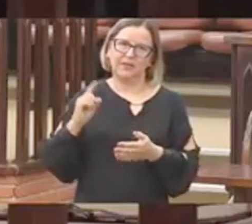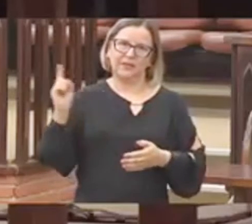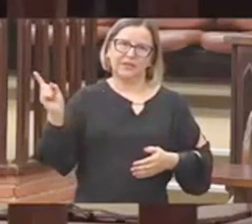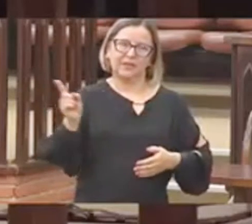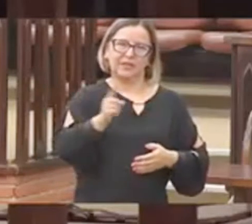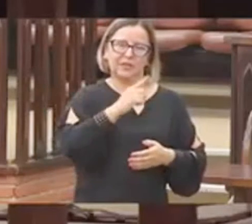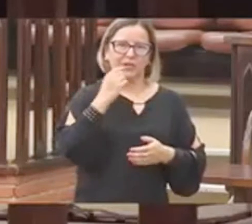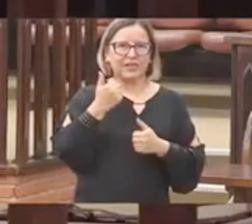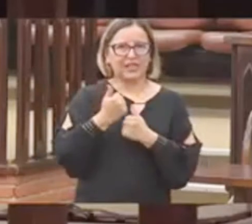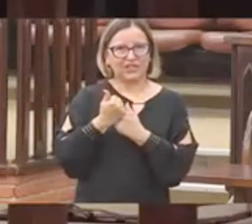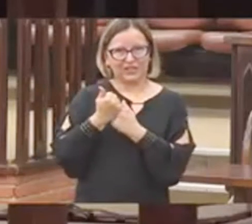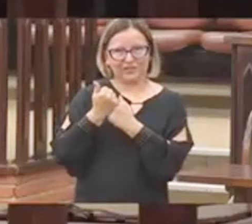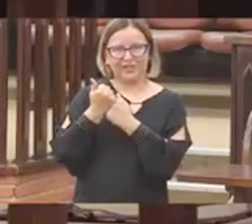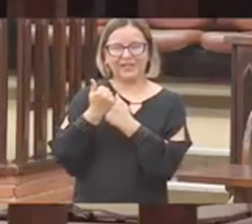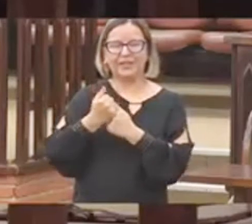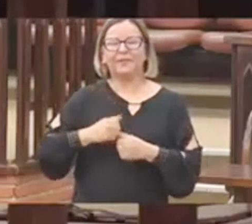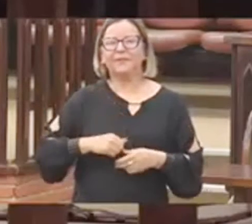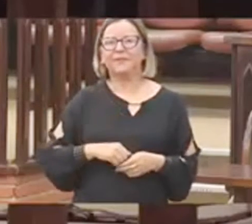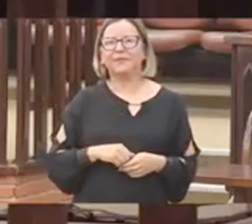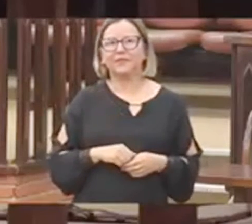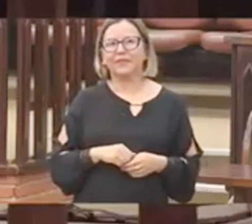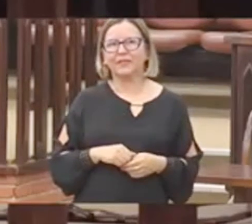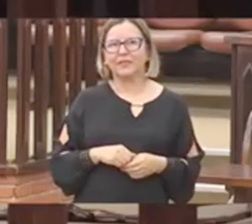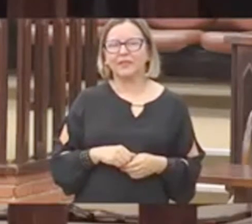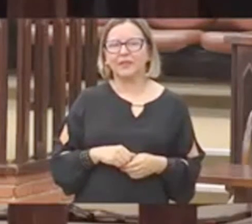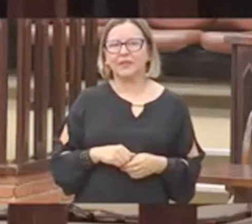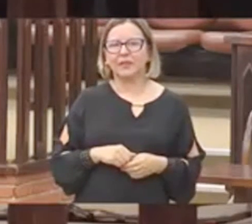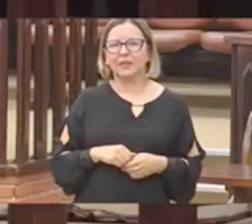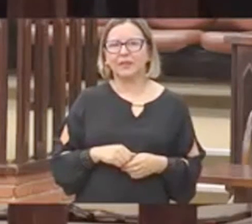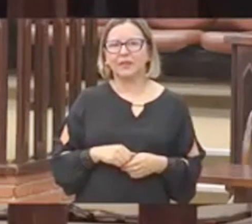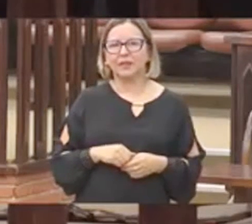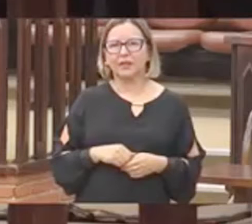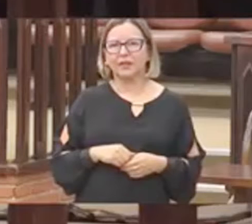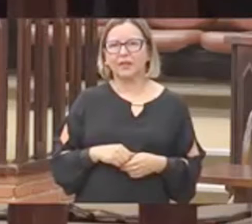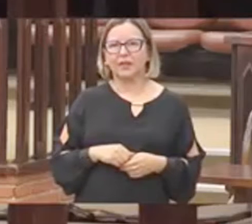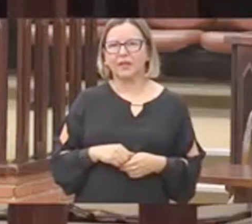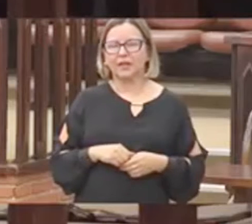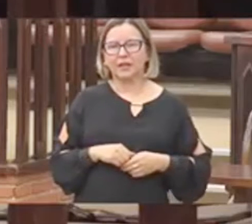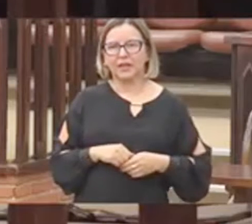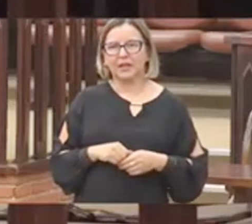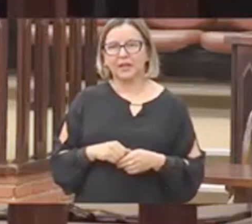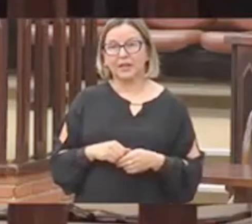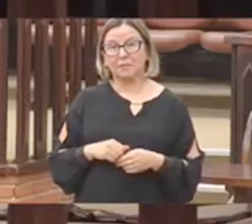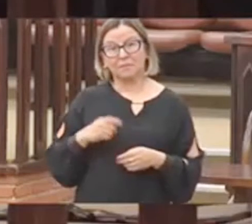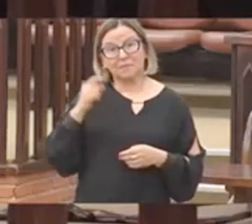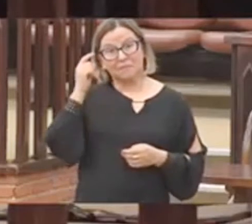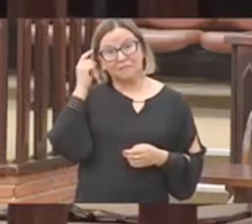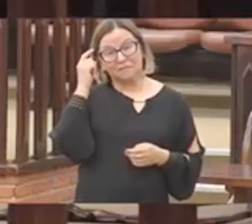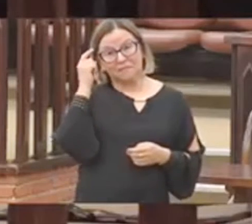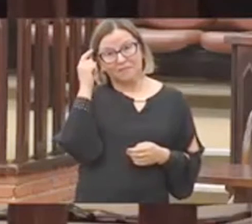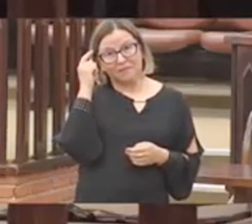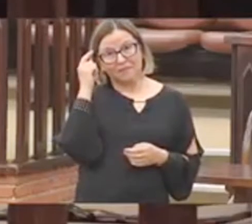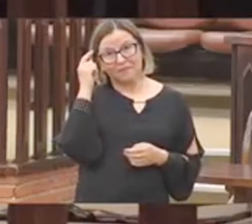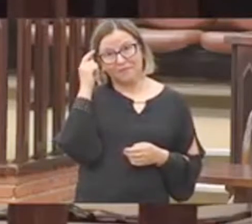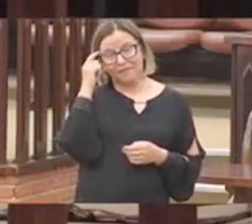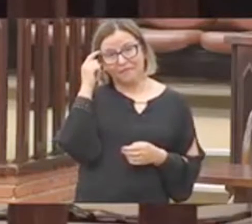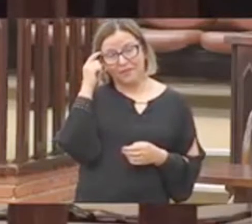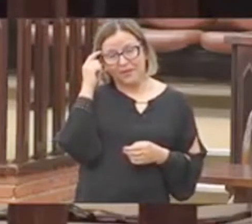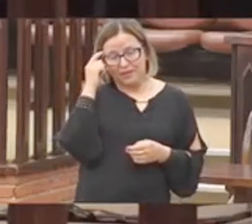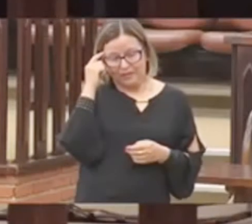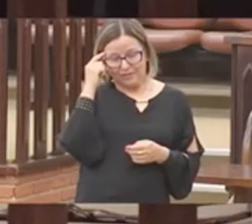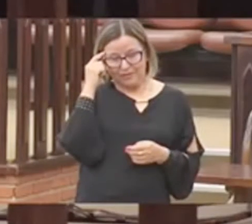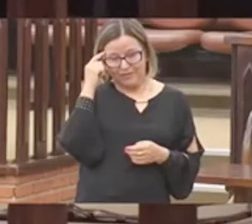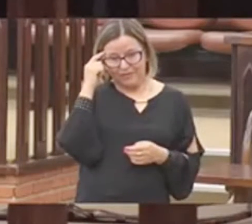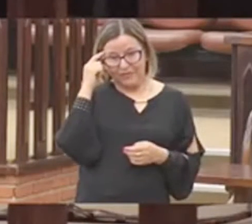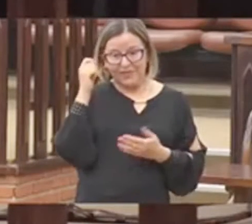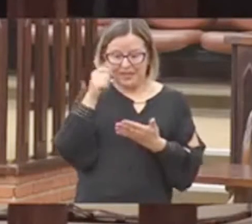diretoria, ele foi forçadamente a concluir isso. E lá no nosso grupo, ele